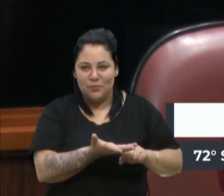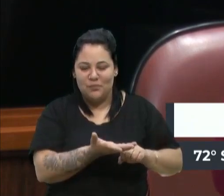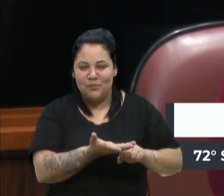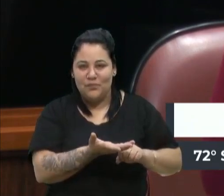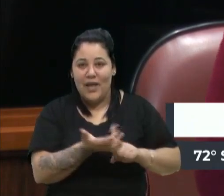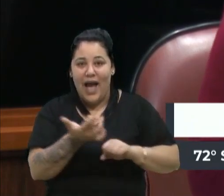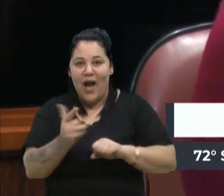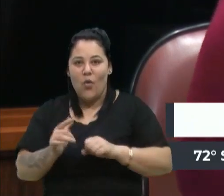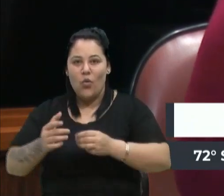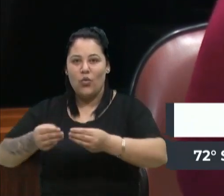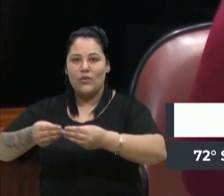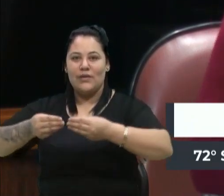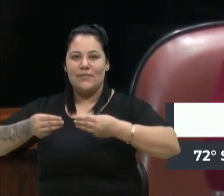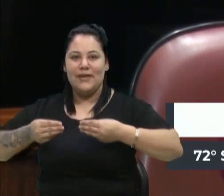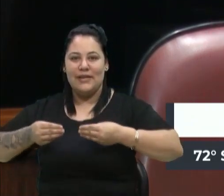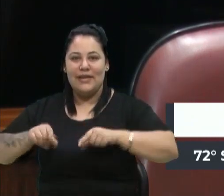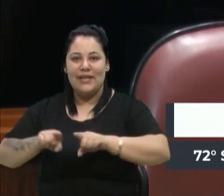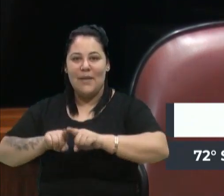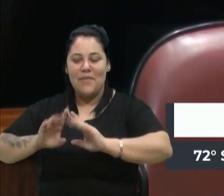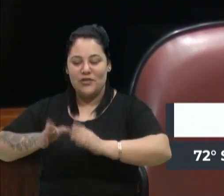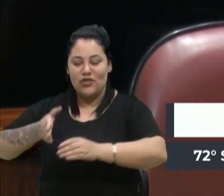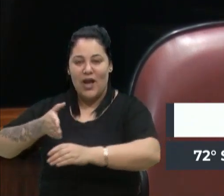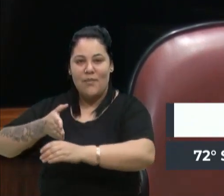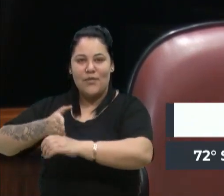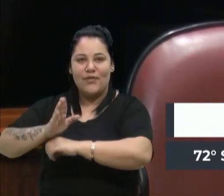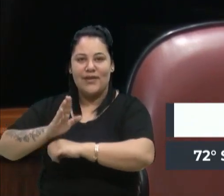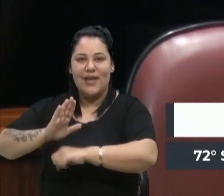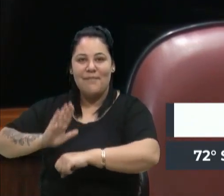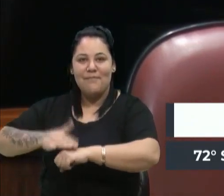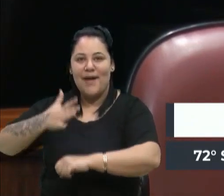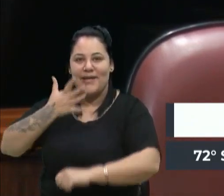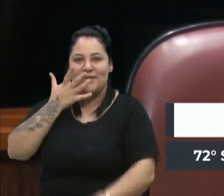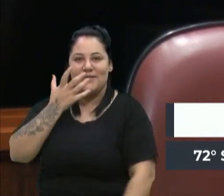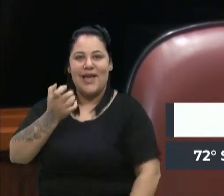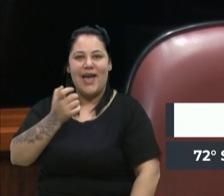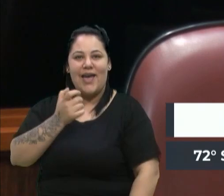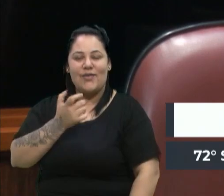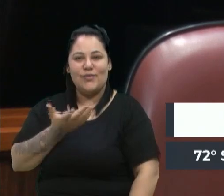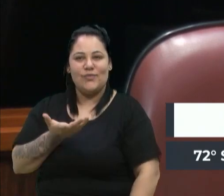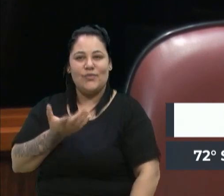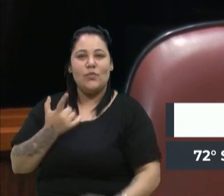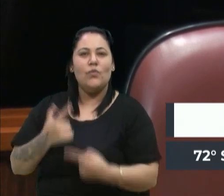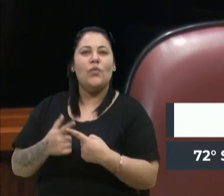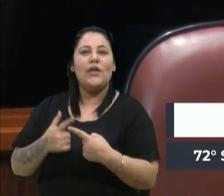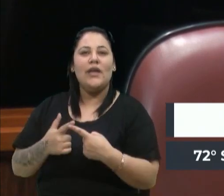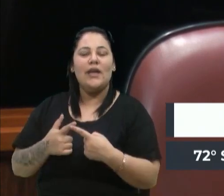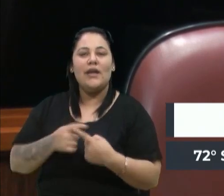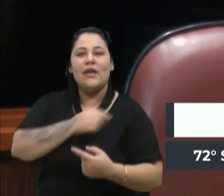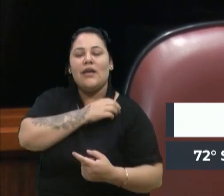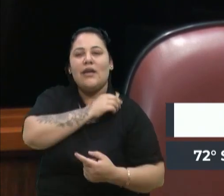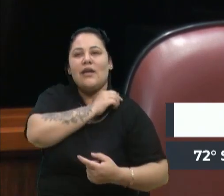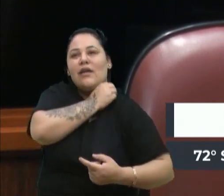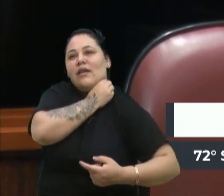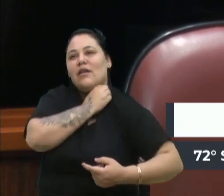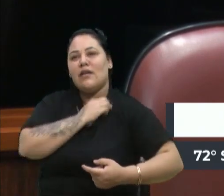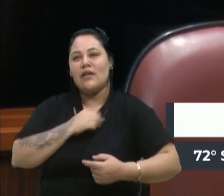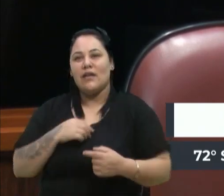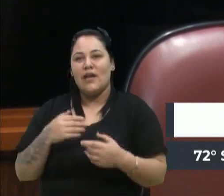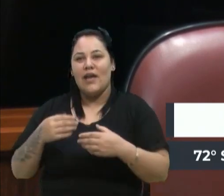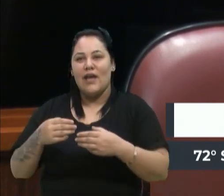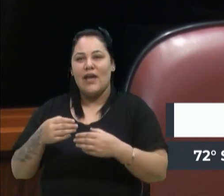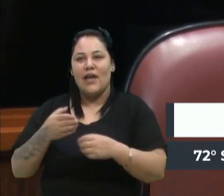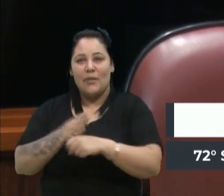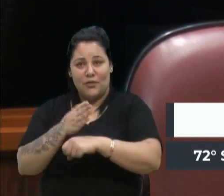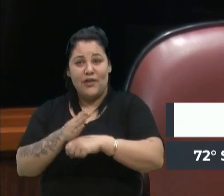emenda, que também foi aprovada, é mais sério ainda, porque ela foi aprovada, hoje está